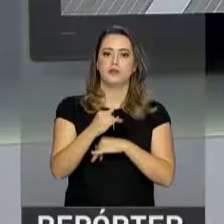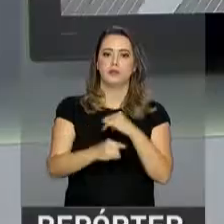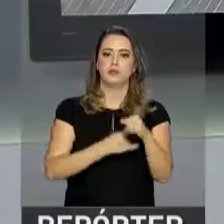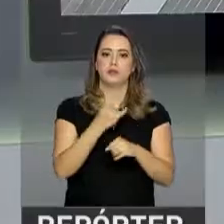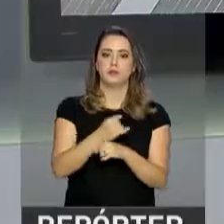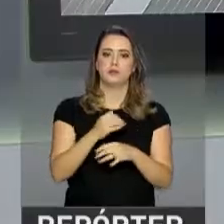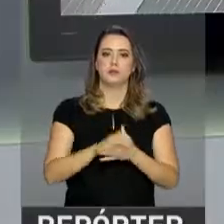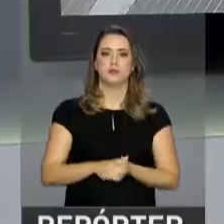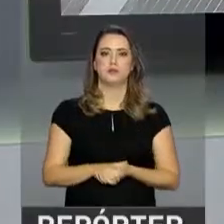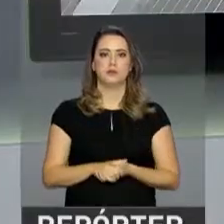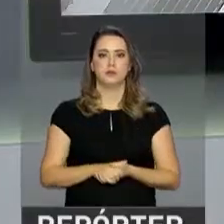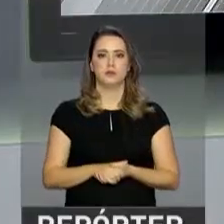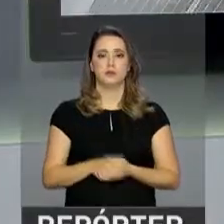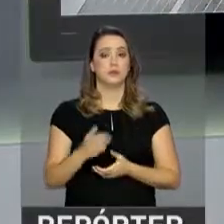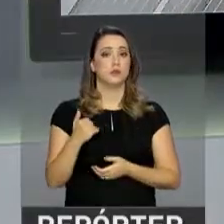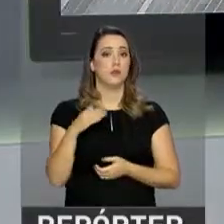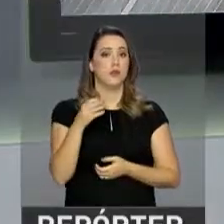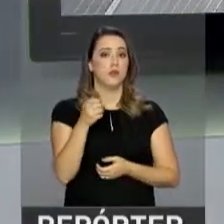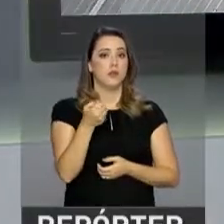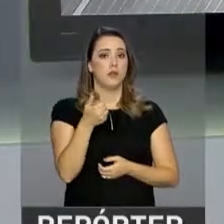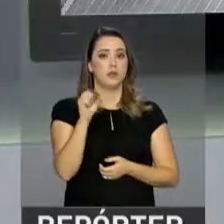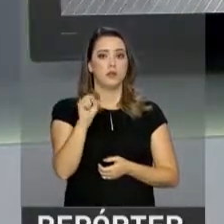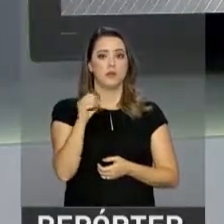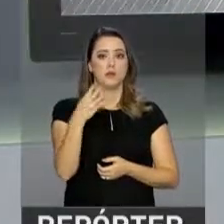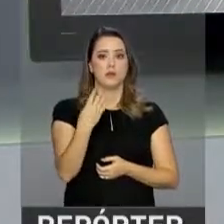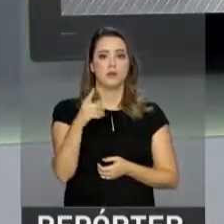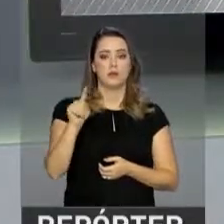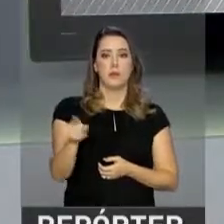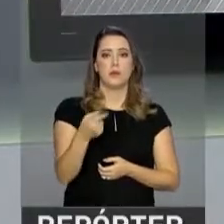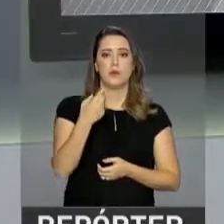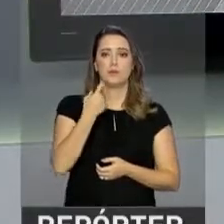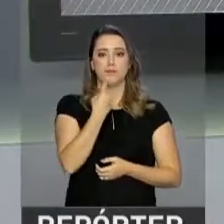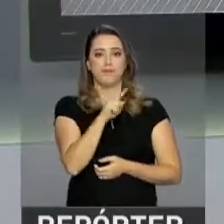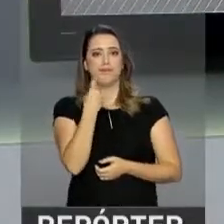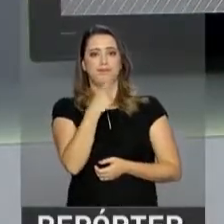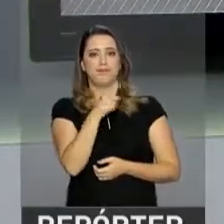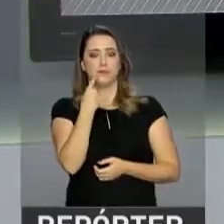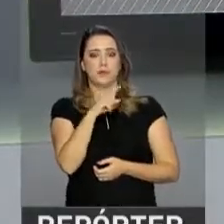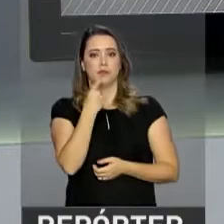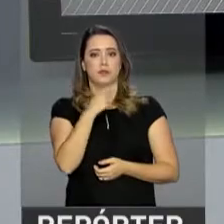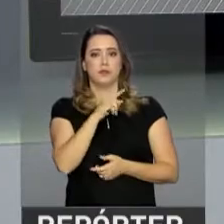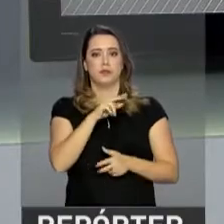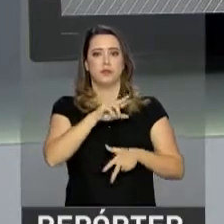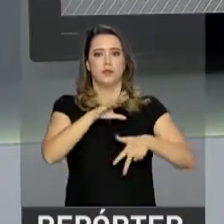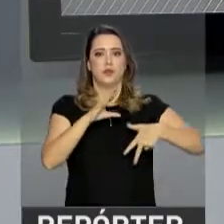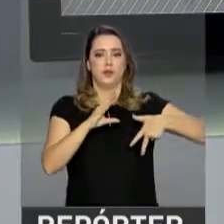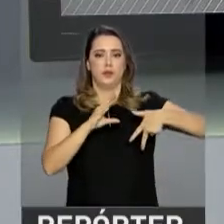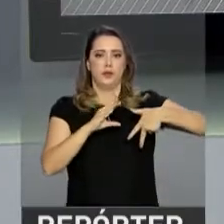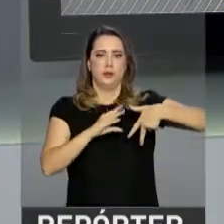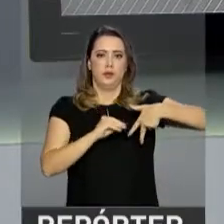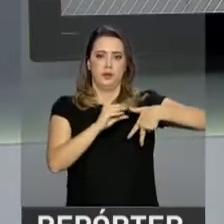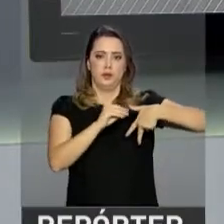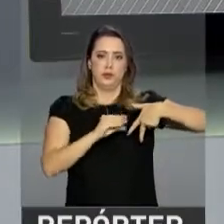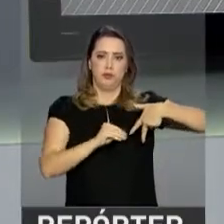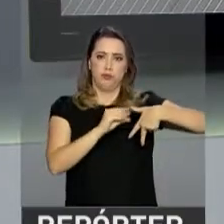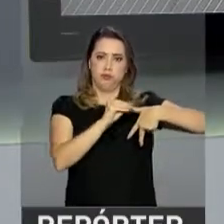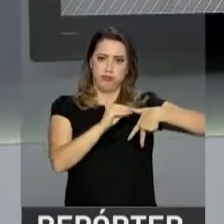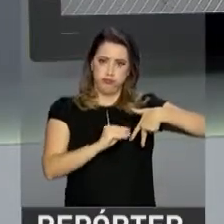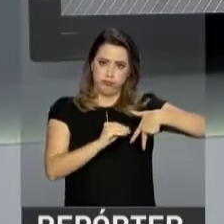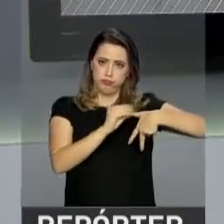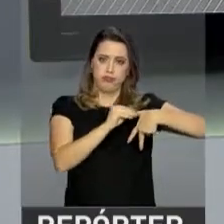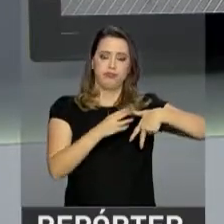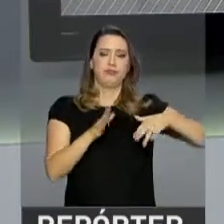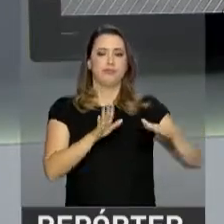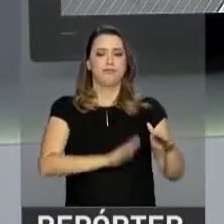internet. Quase 84 mil denúncias de abusos contra crianças e adolescentes foram registradas